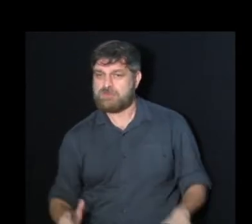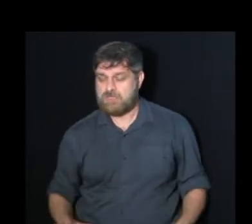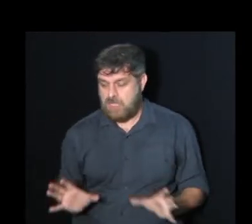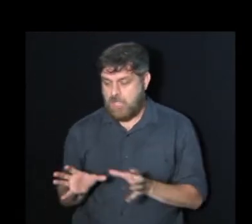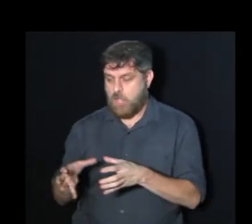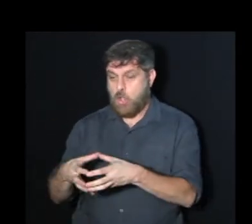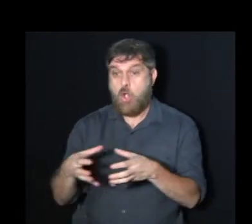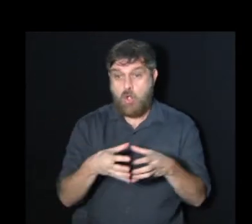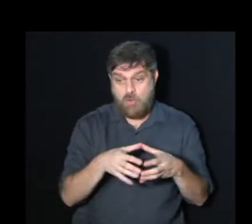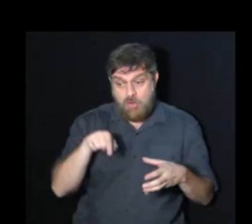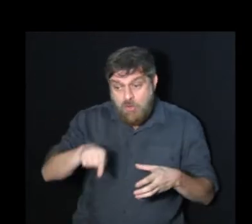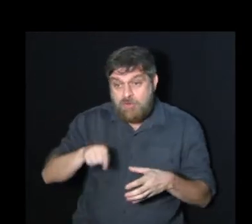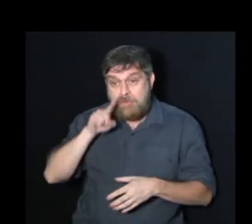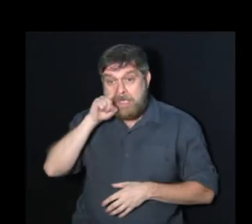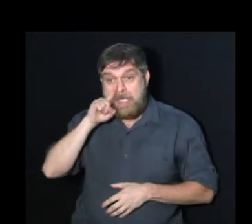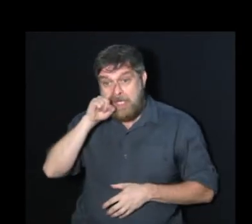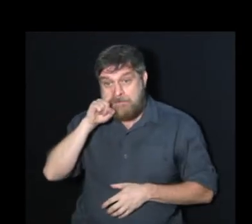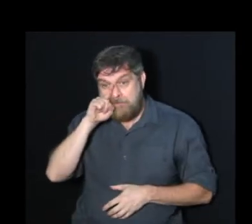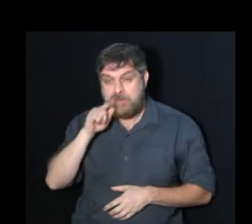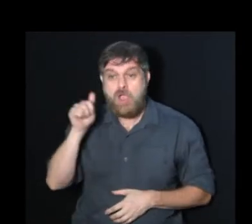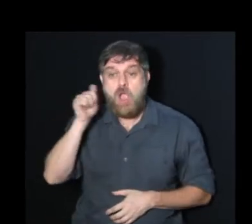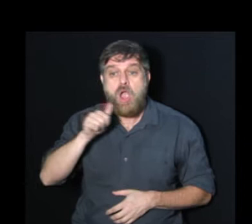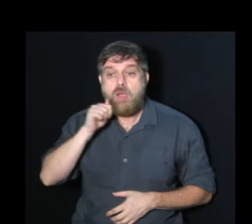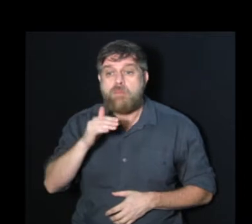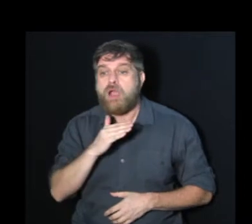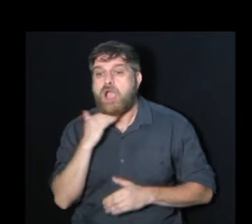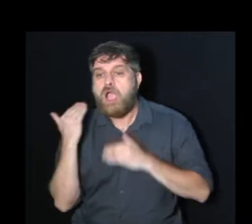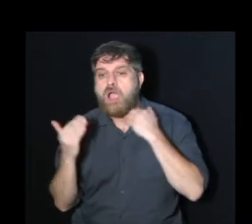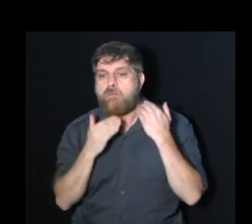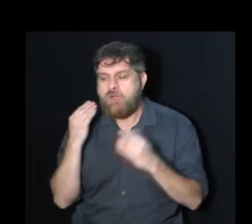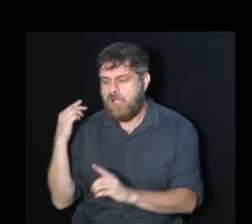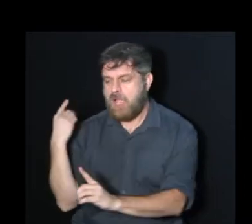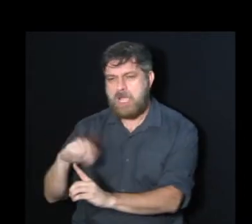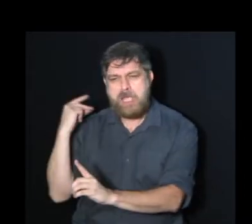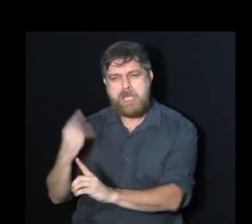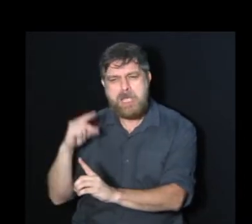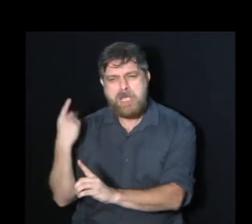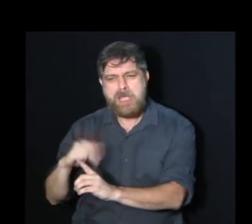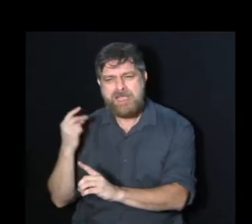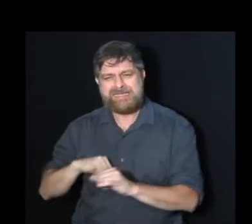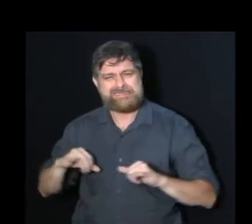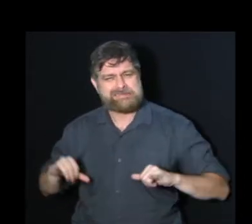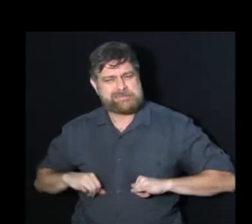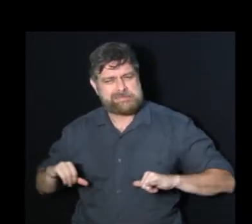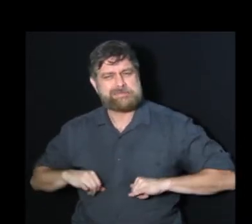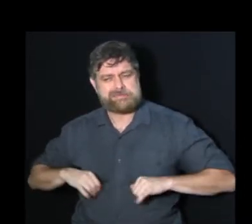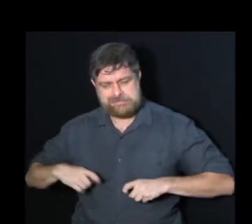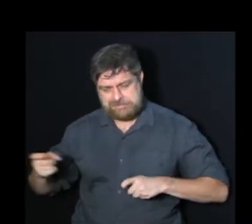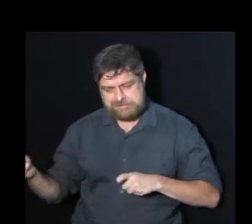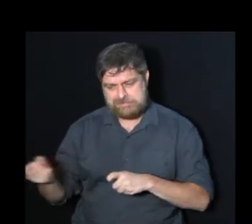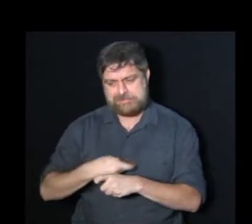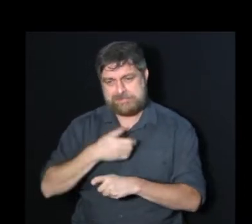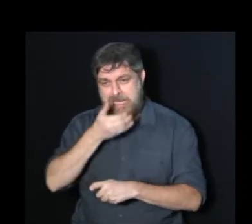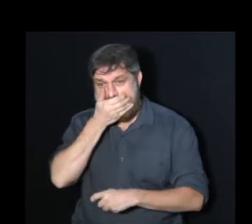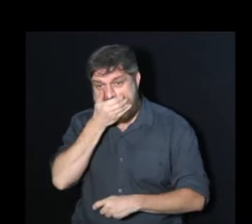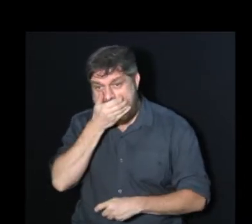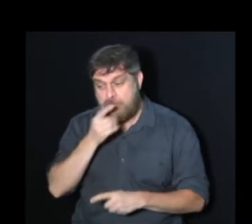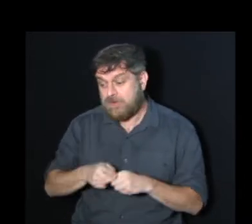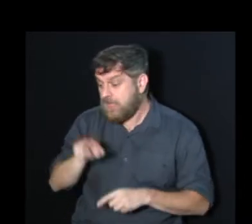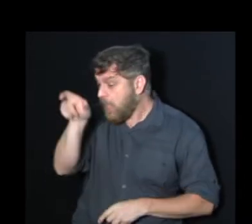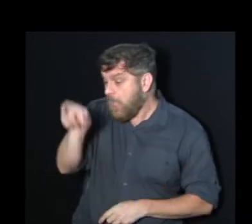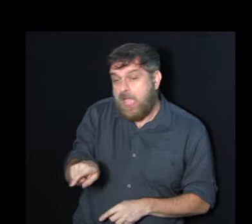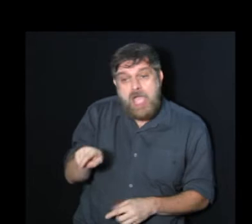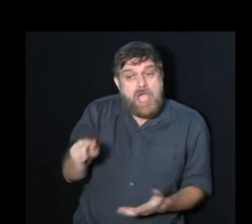sociais vulneráveis. Então, mulheres morrem, mulheres são agredidas, sofrem violência sexual por serem